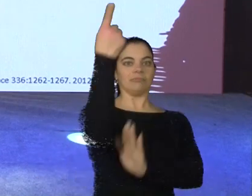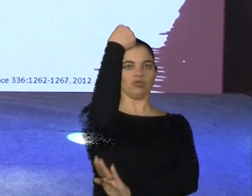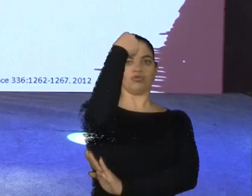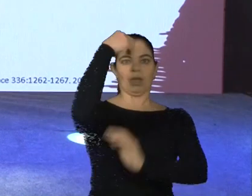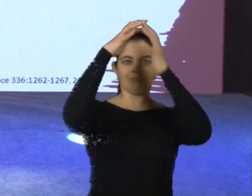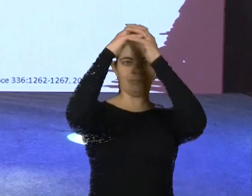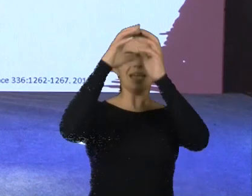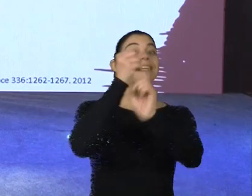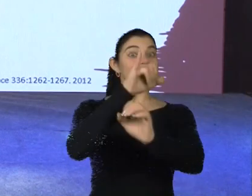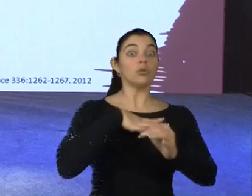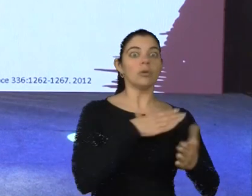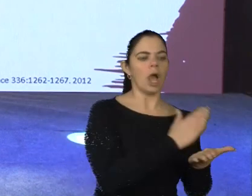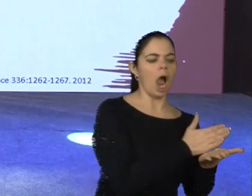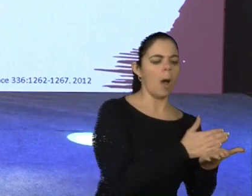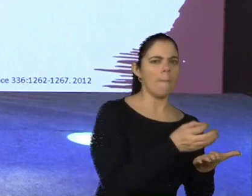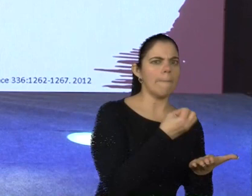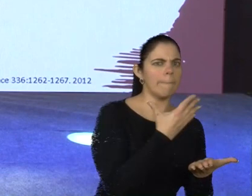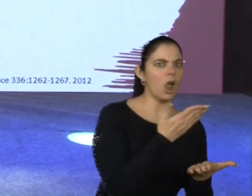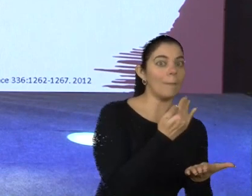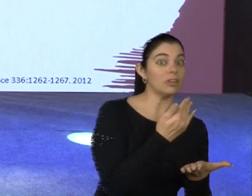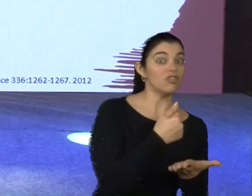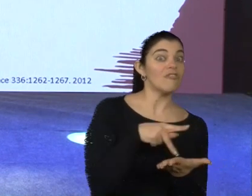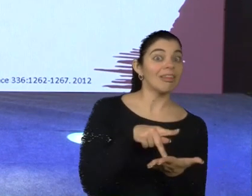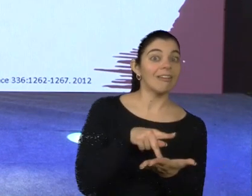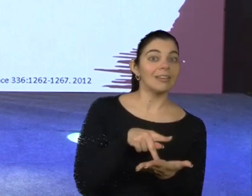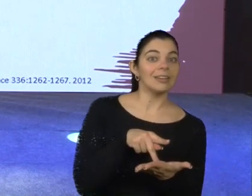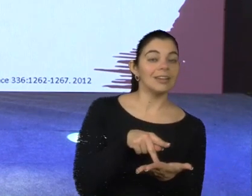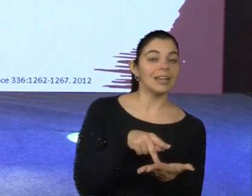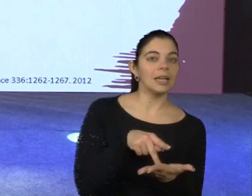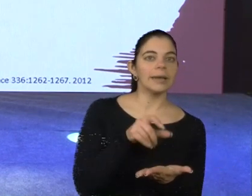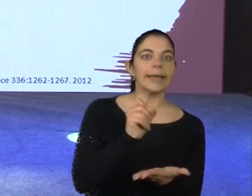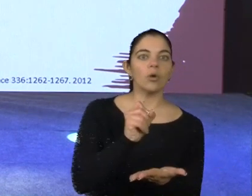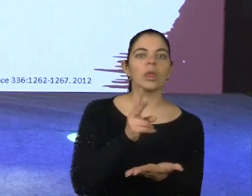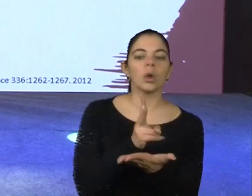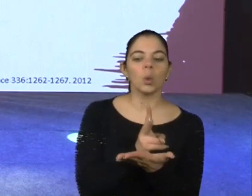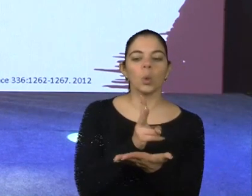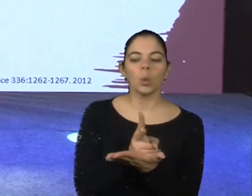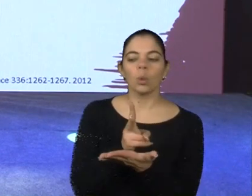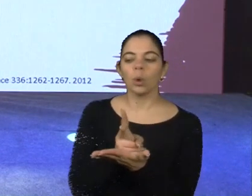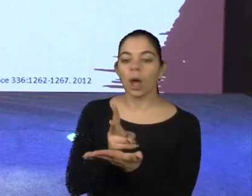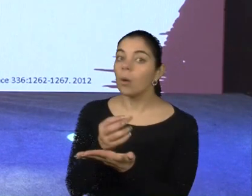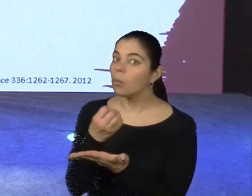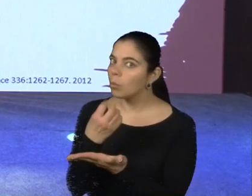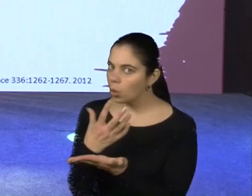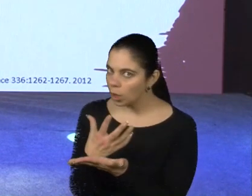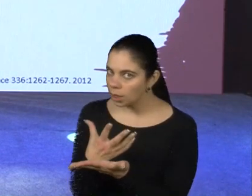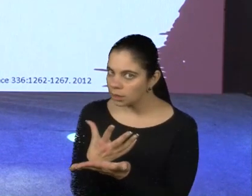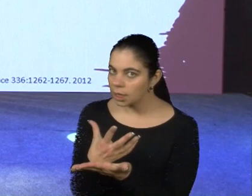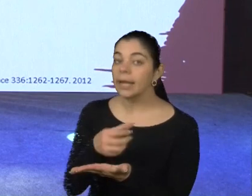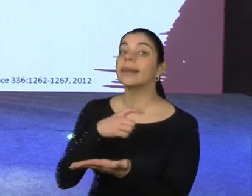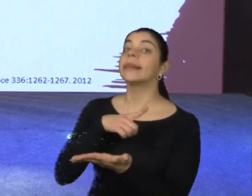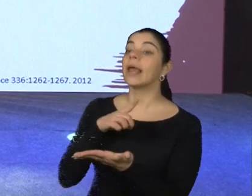se eu estou indo legal, estou comendo comida de verdade, eu tenho uma constante boa aqui na minha vida. Eu tenho